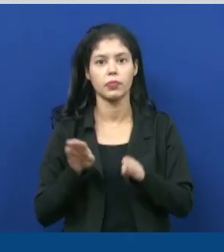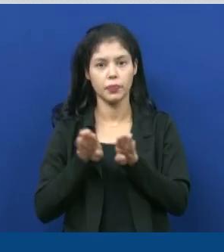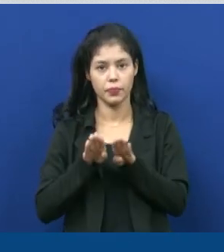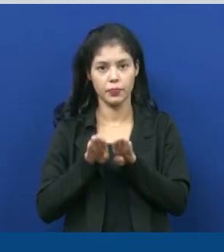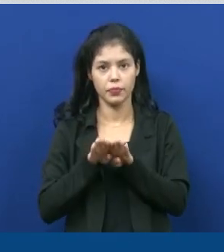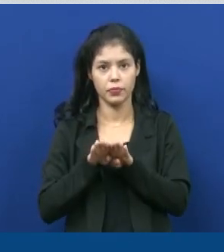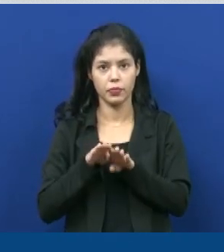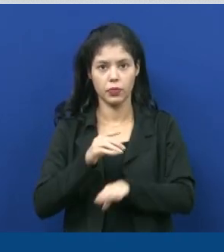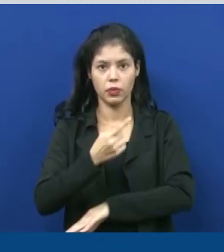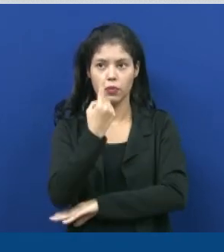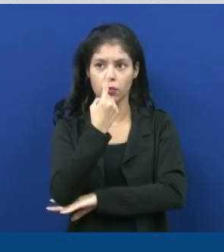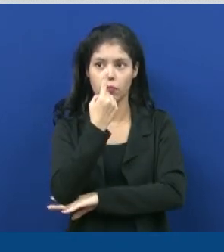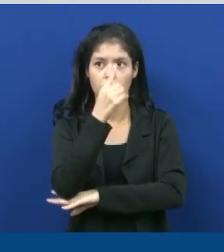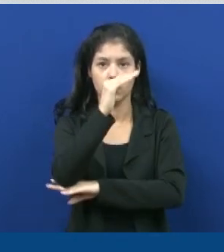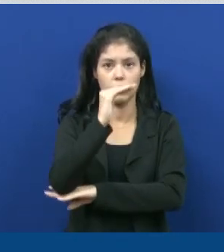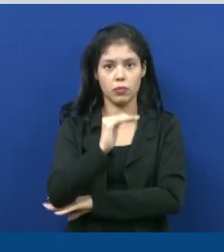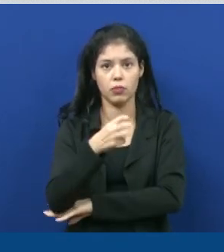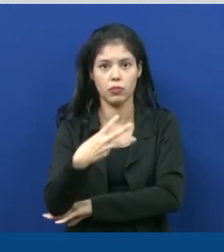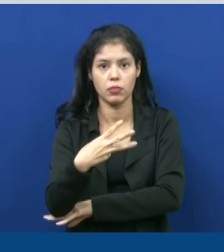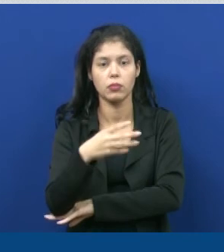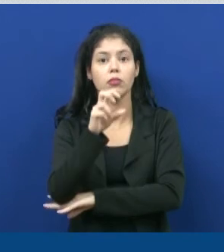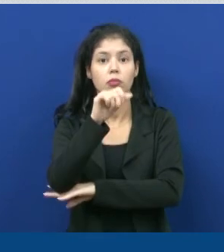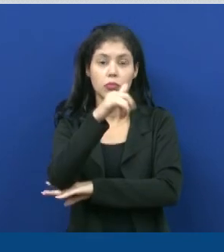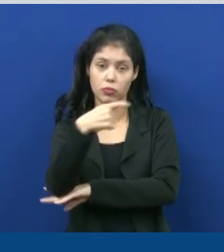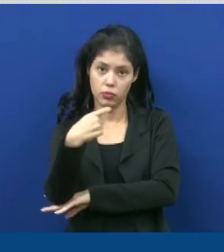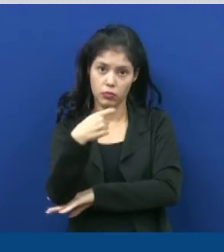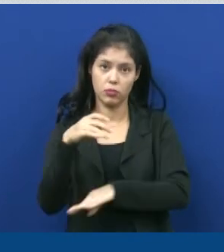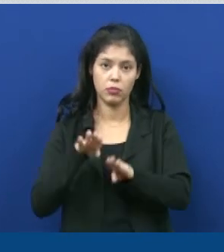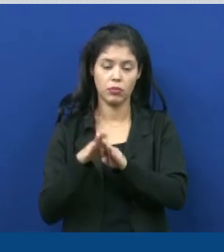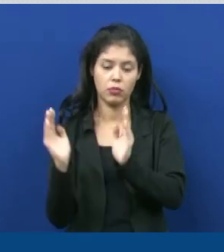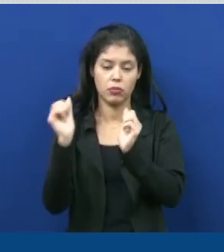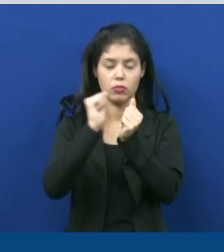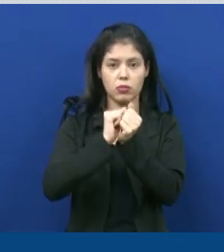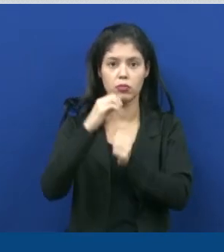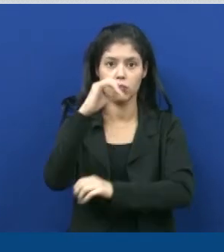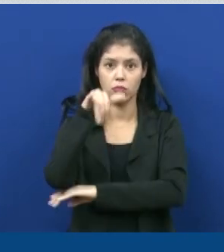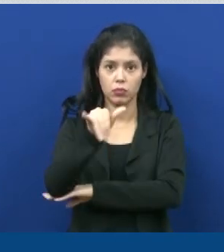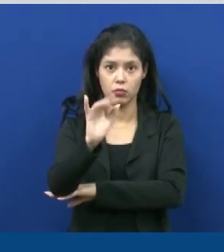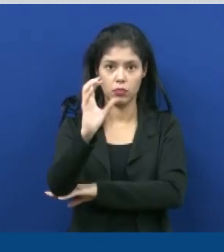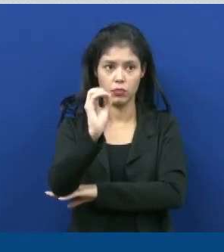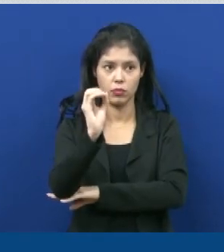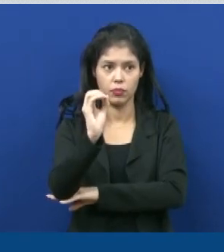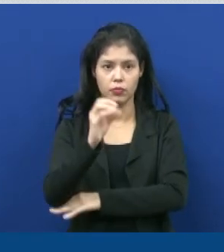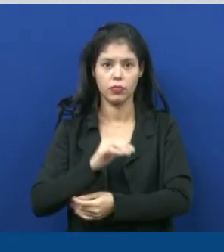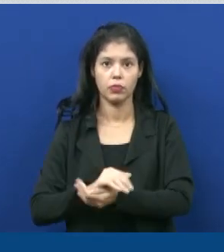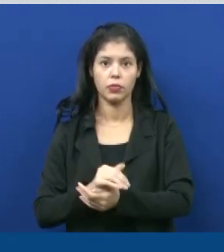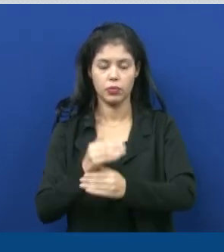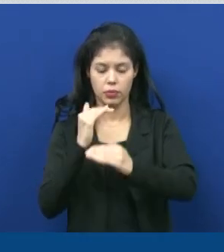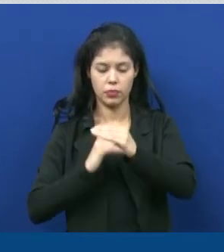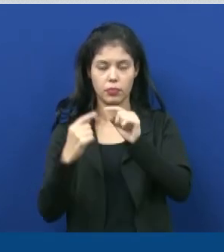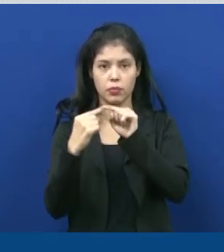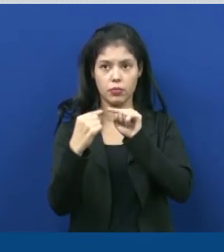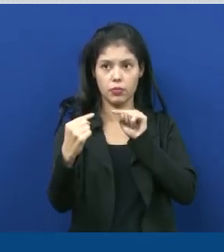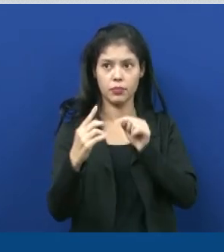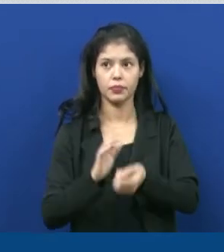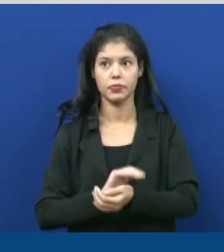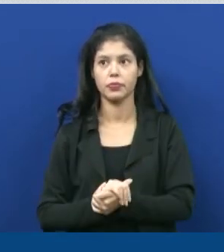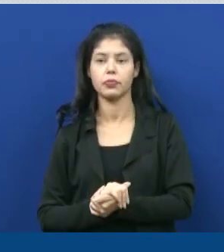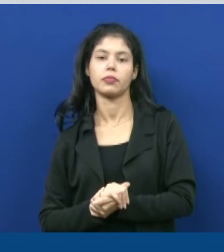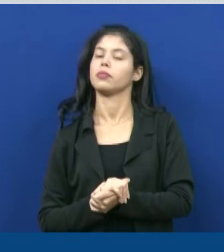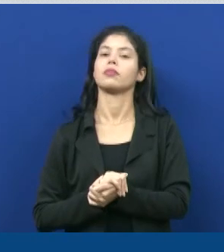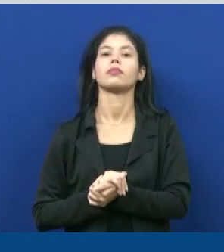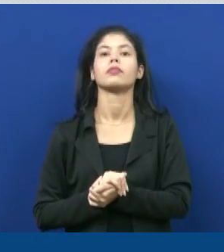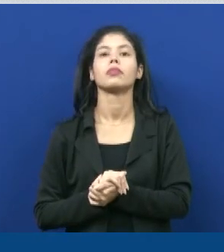e 1/3 do x a 0 do y, está aqui o segundo ponto. Basta ligá-los. Então é